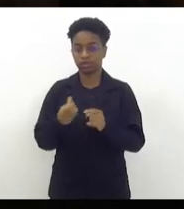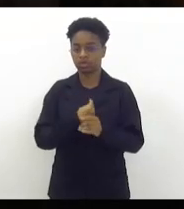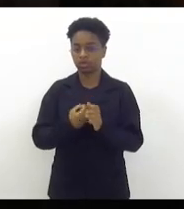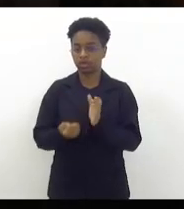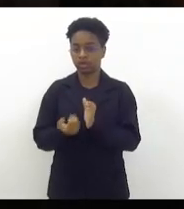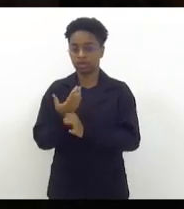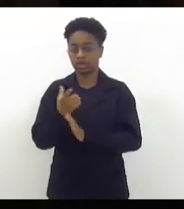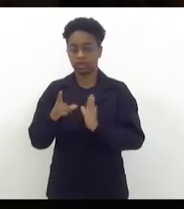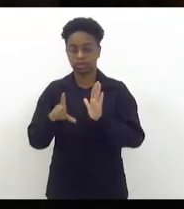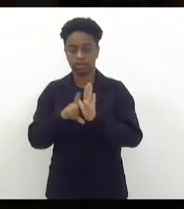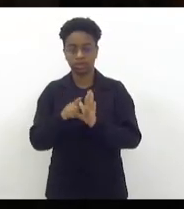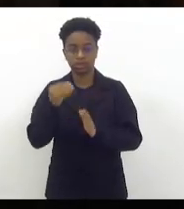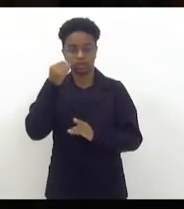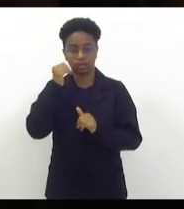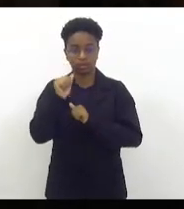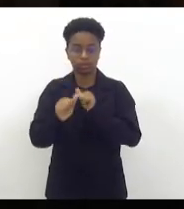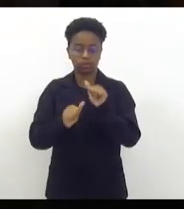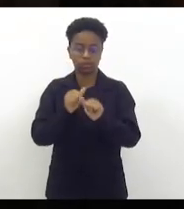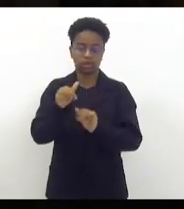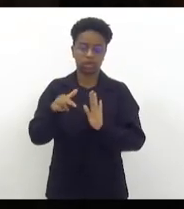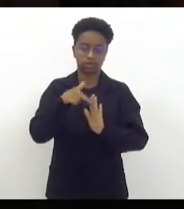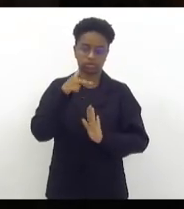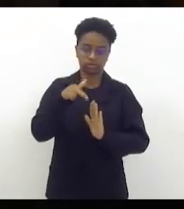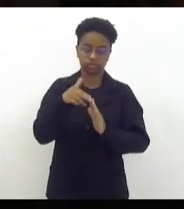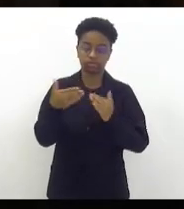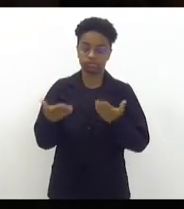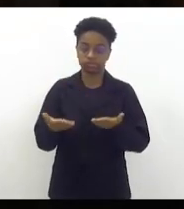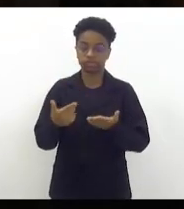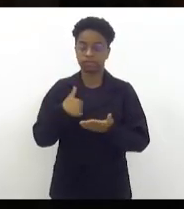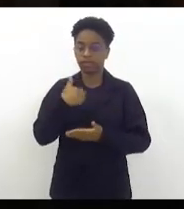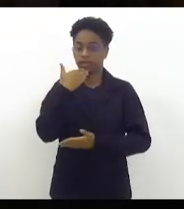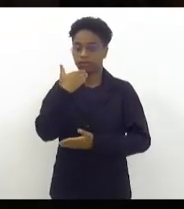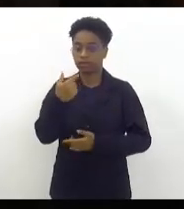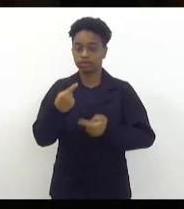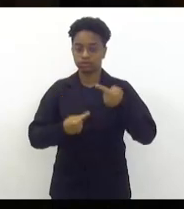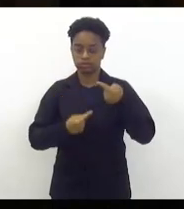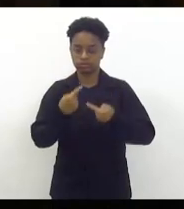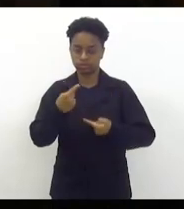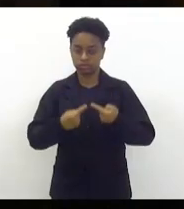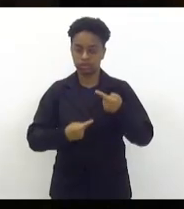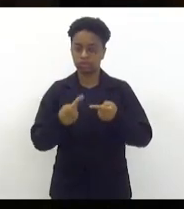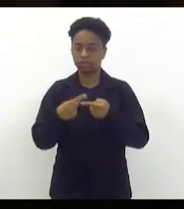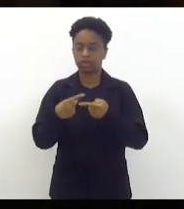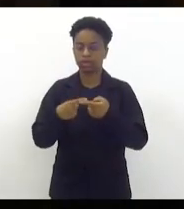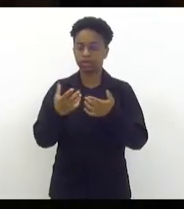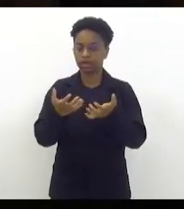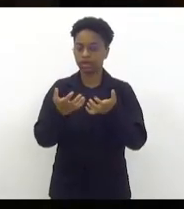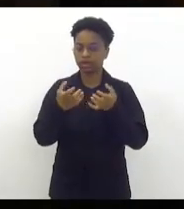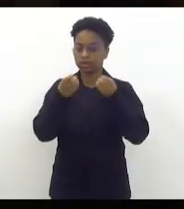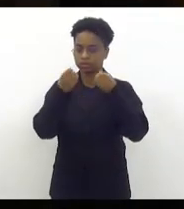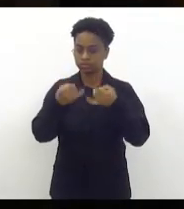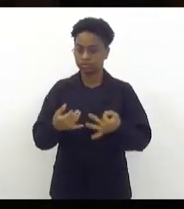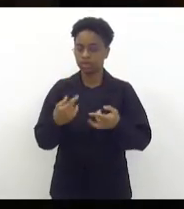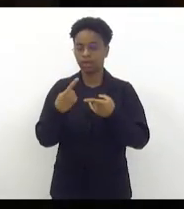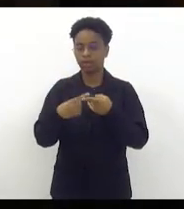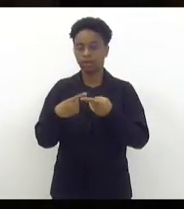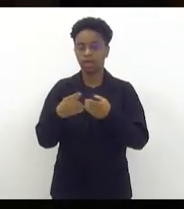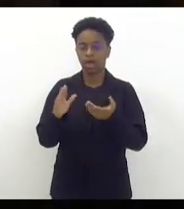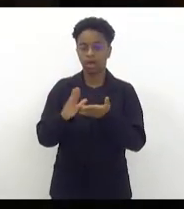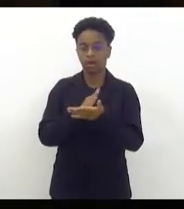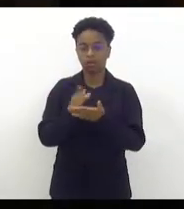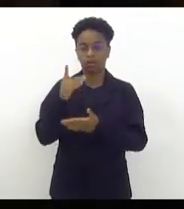para modificar uma resolução. E eu pedi para discutir para exatamente explicar, porque tem muitos